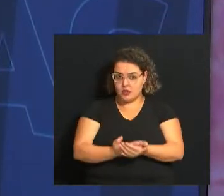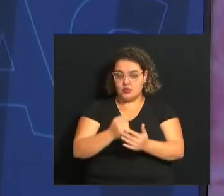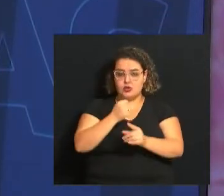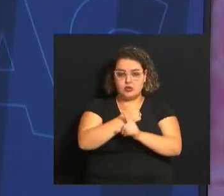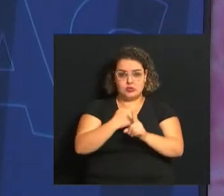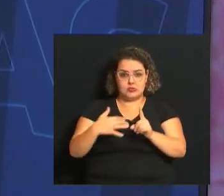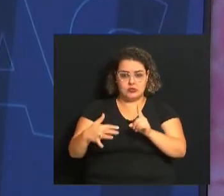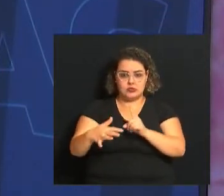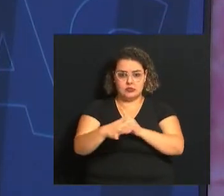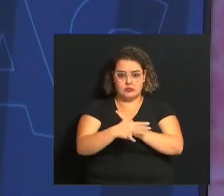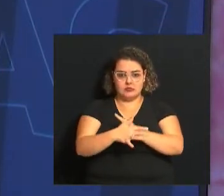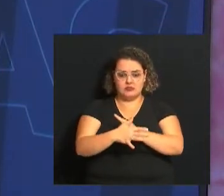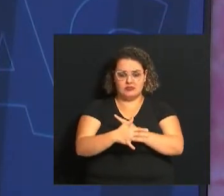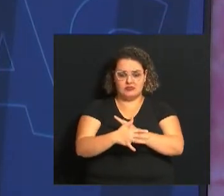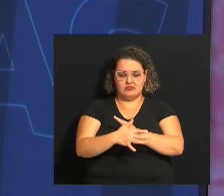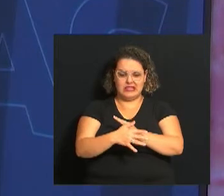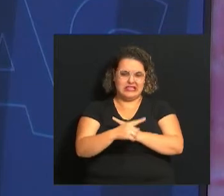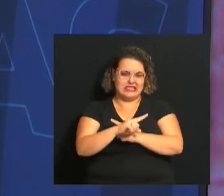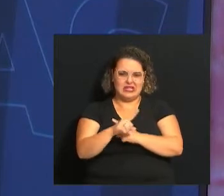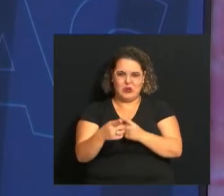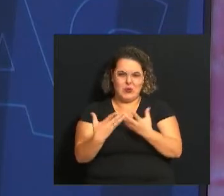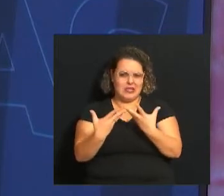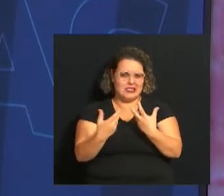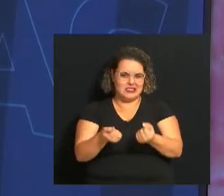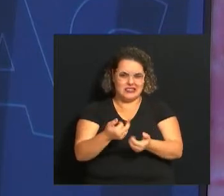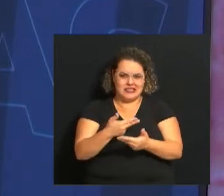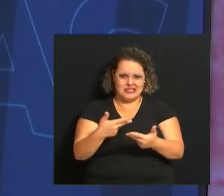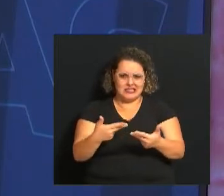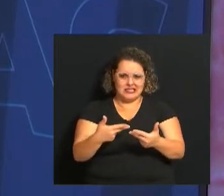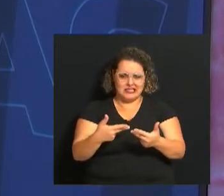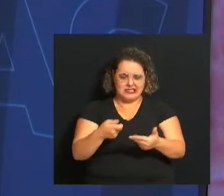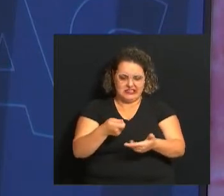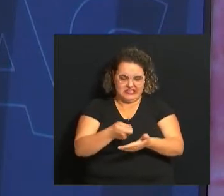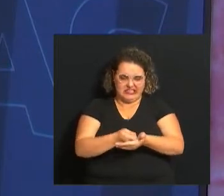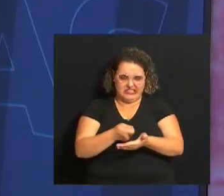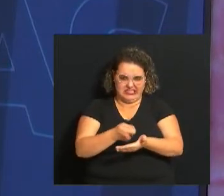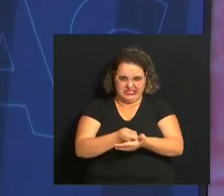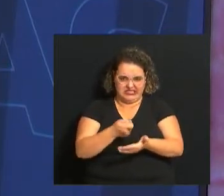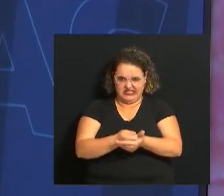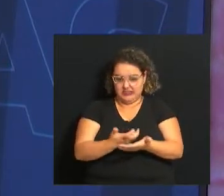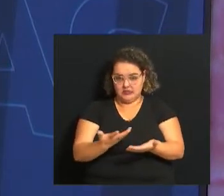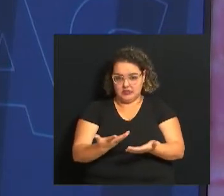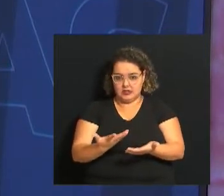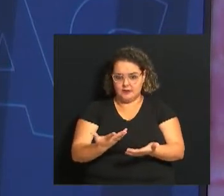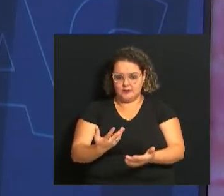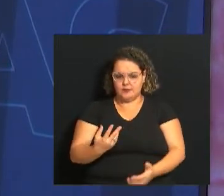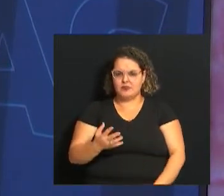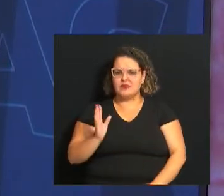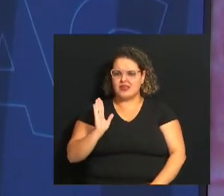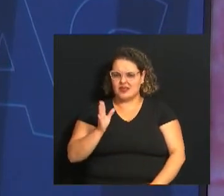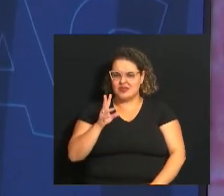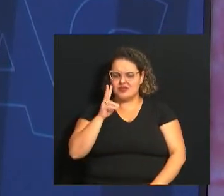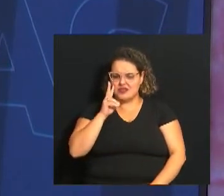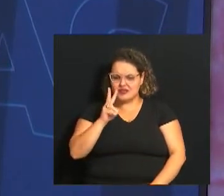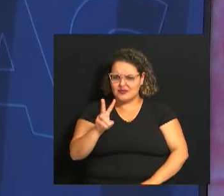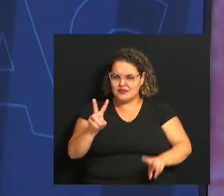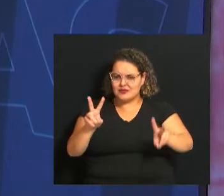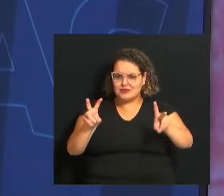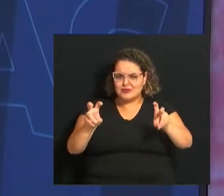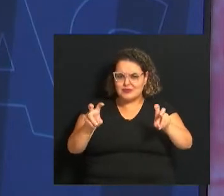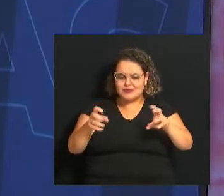está mais intolerante? Radical? Já presenciou alguma frase que caracteriza